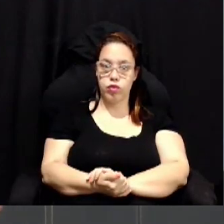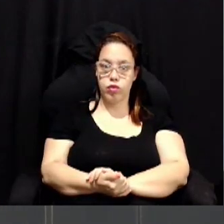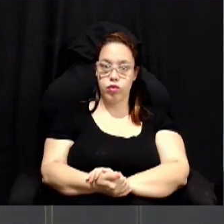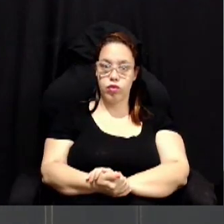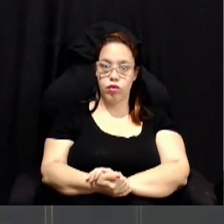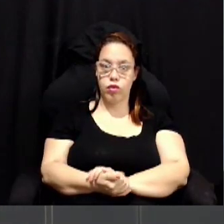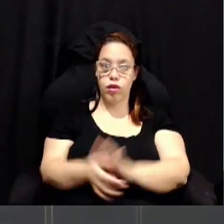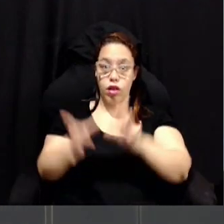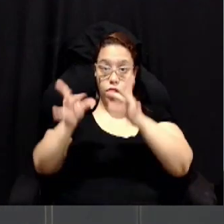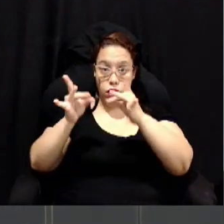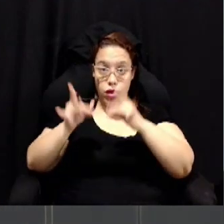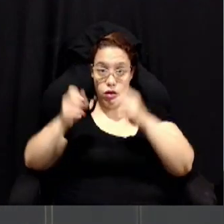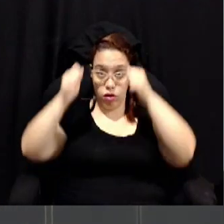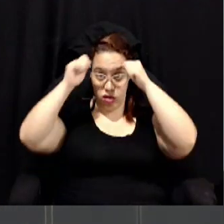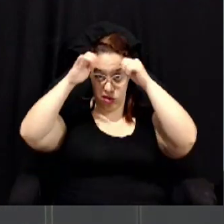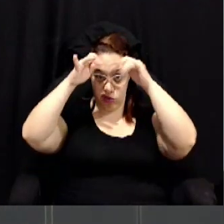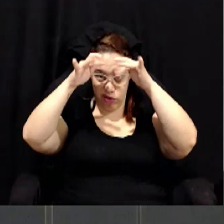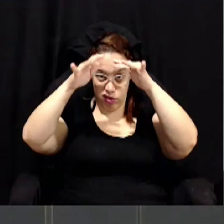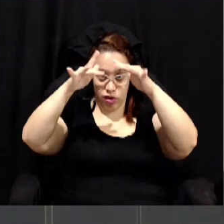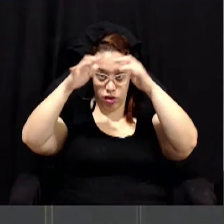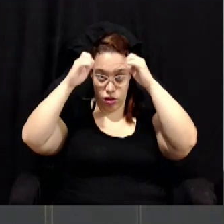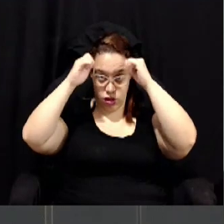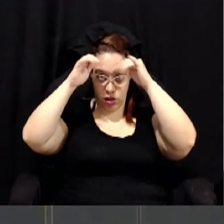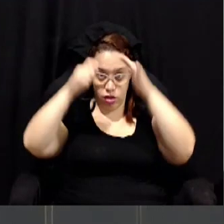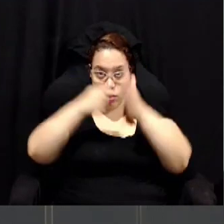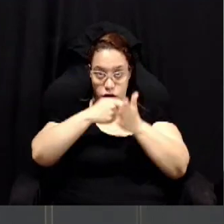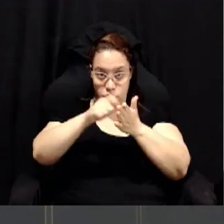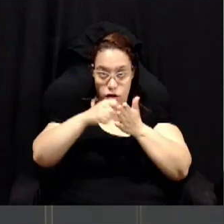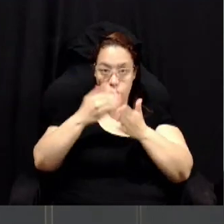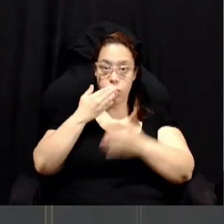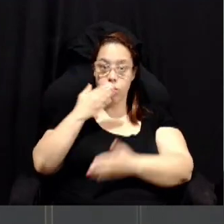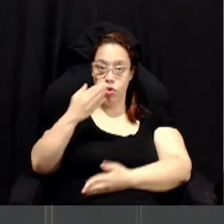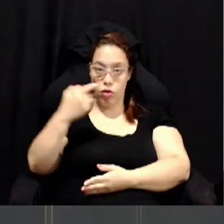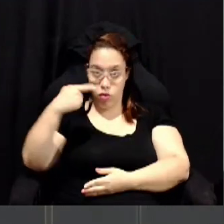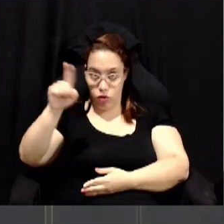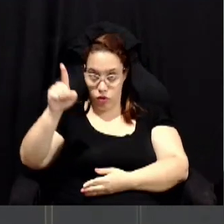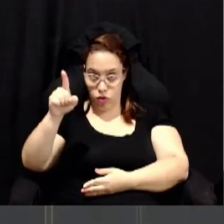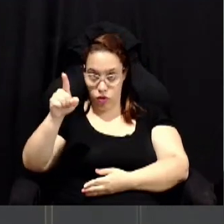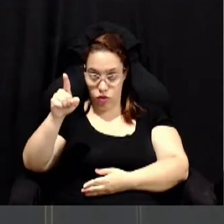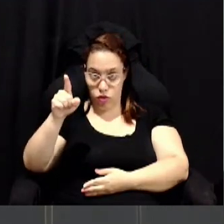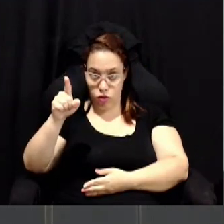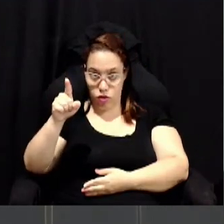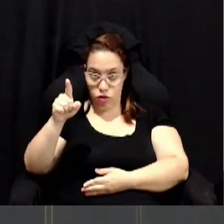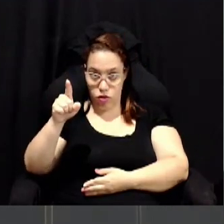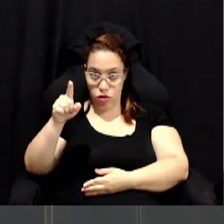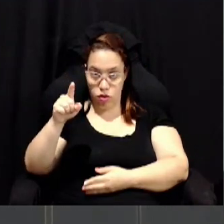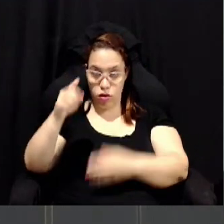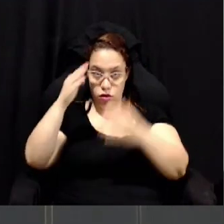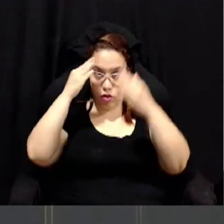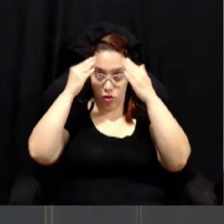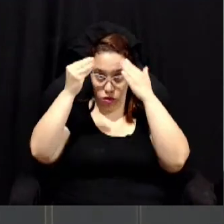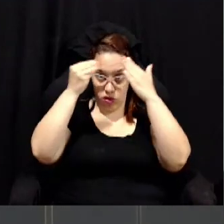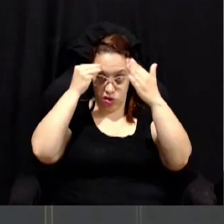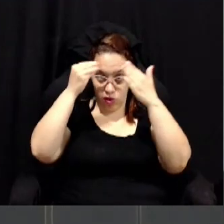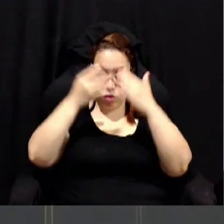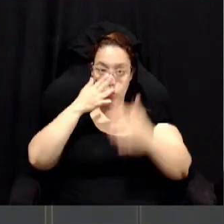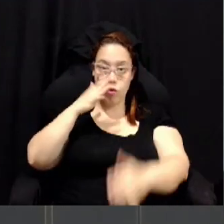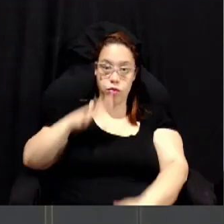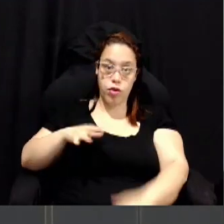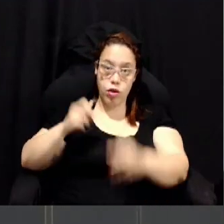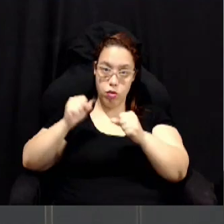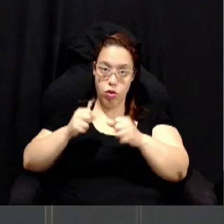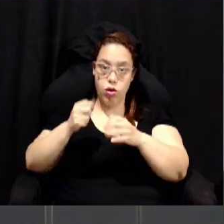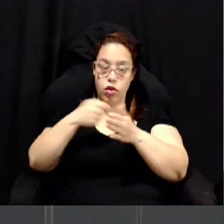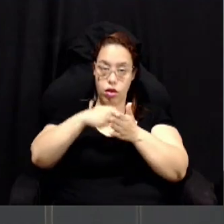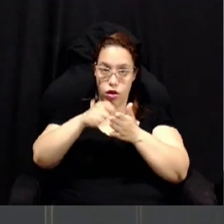especializada em autismo, então eu vou laudar, mas eu peço que você vá até um psiquiatra infantil, enfim, que possa laudar. E